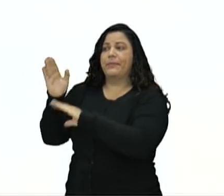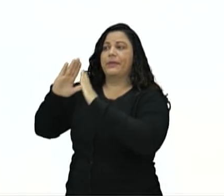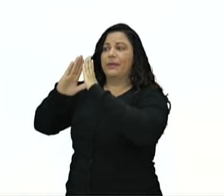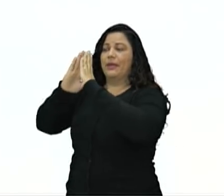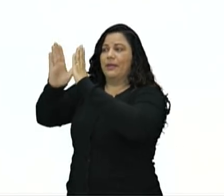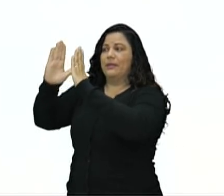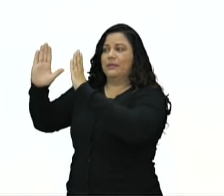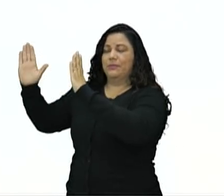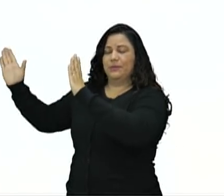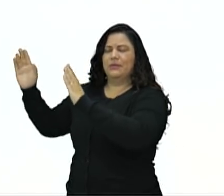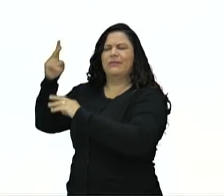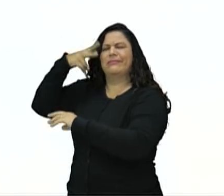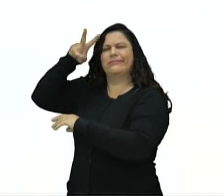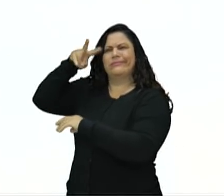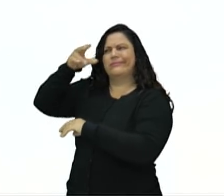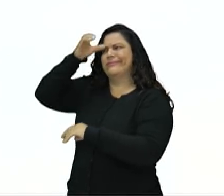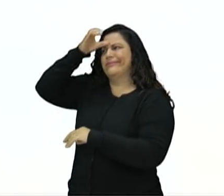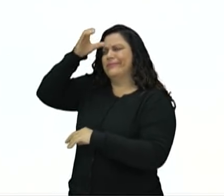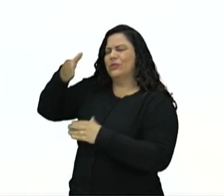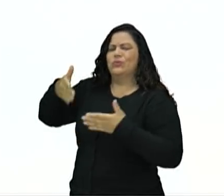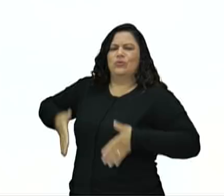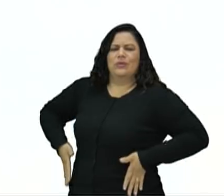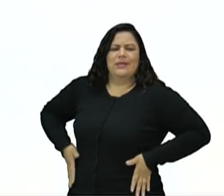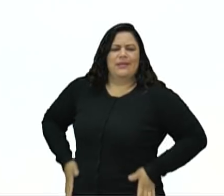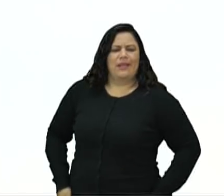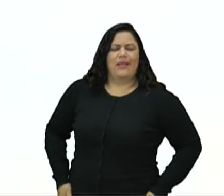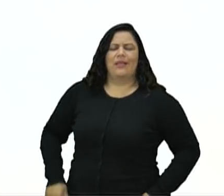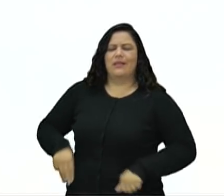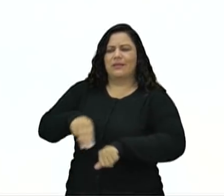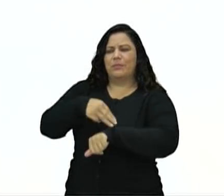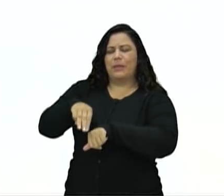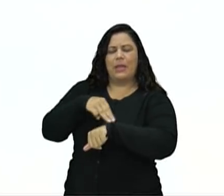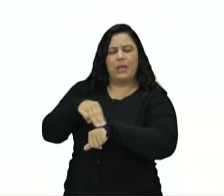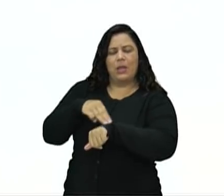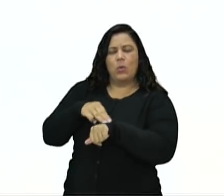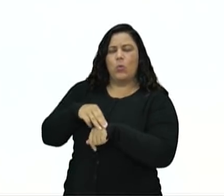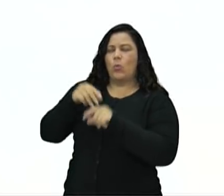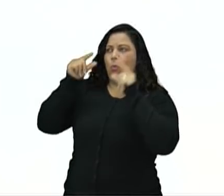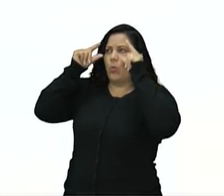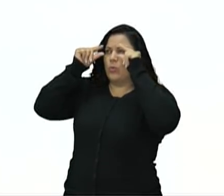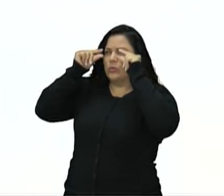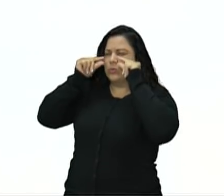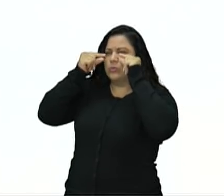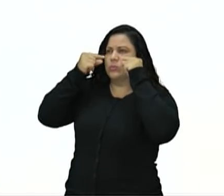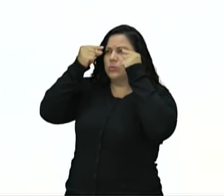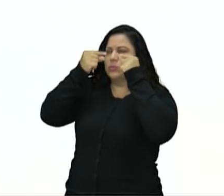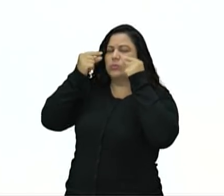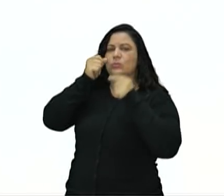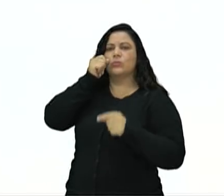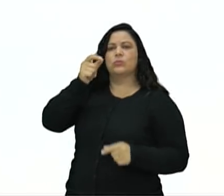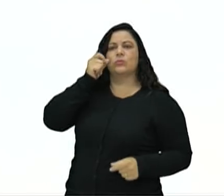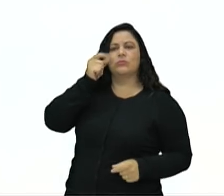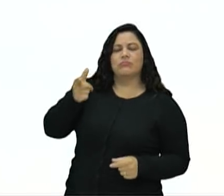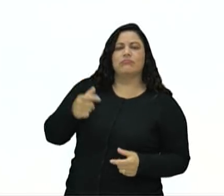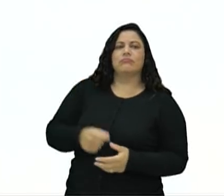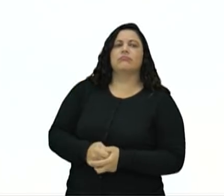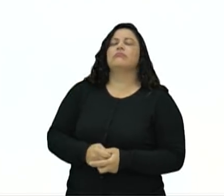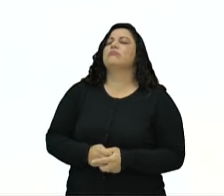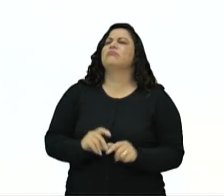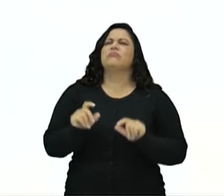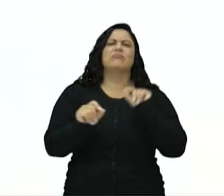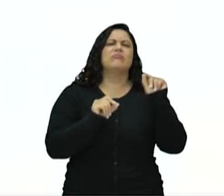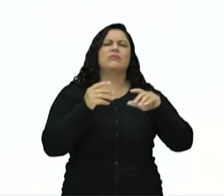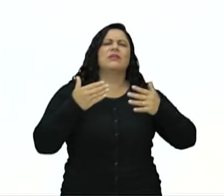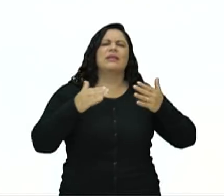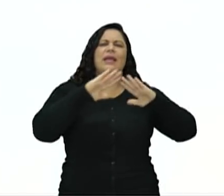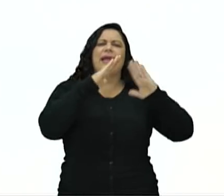saia longa, marrom, seus olhos miúdos e azuis. Os verbos nesse fragmento são o quê?